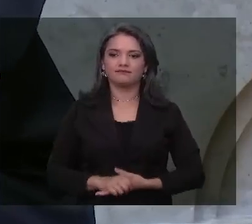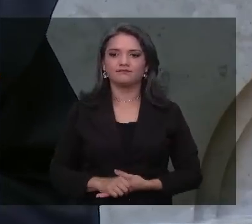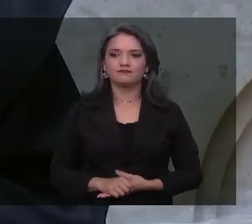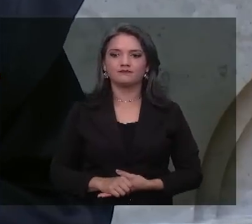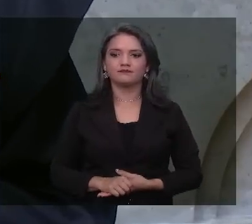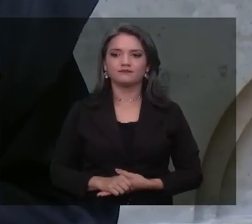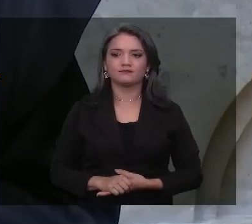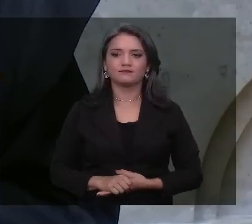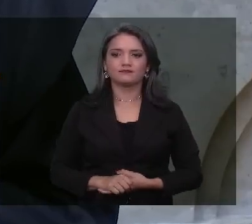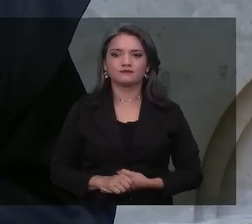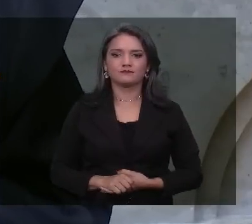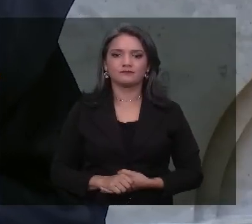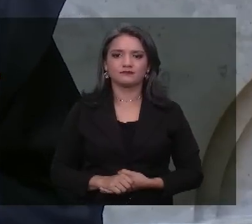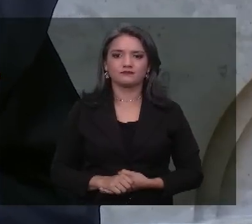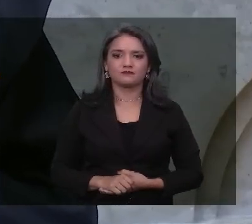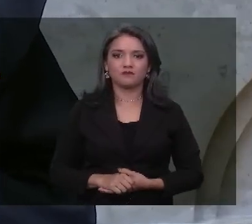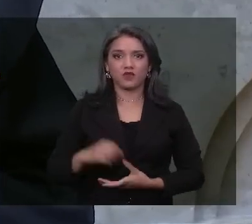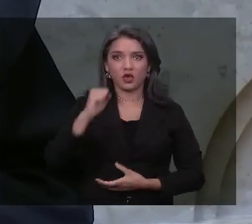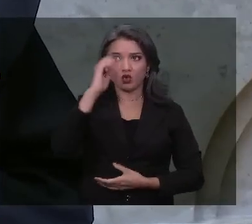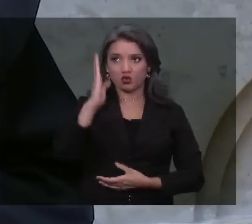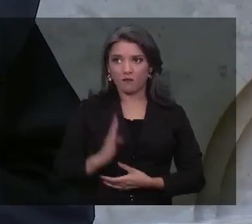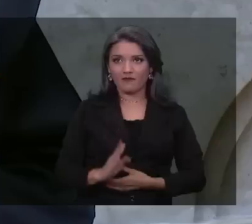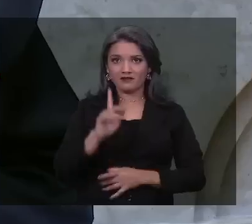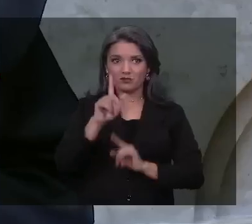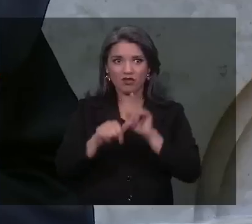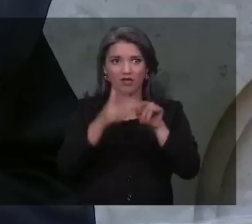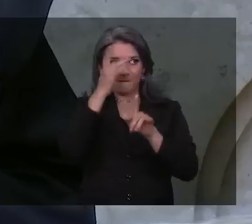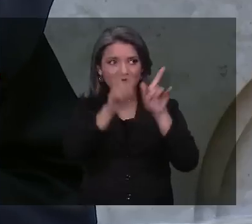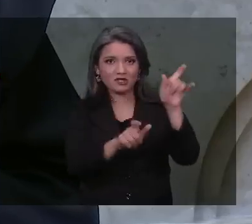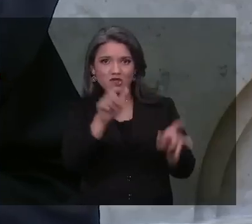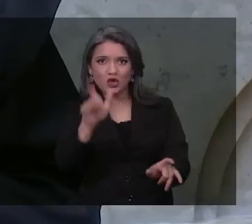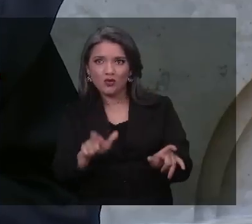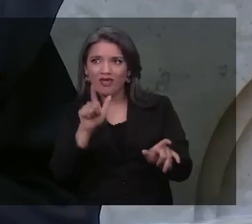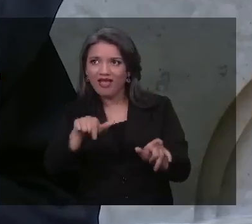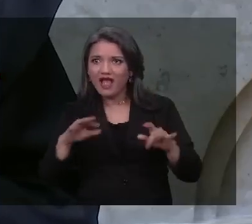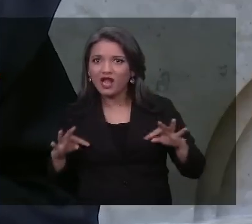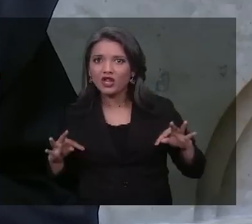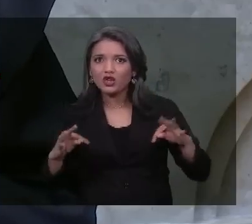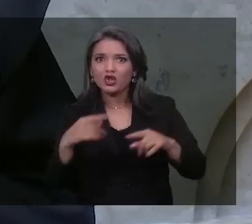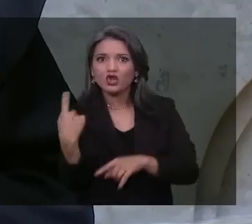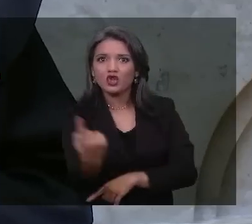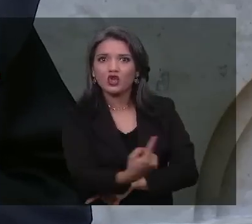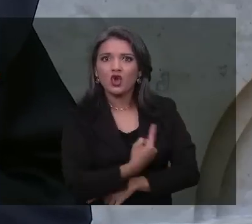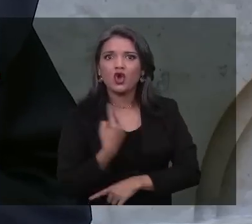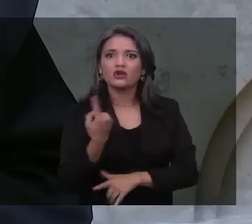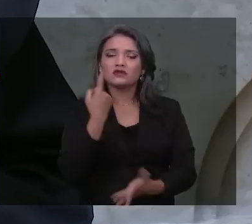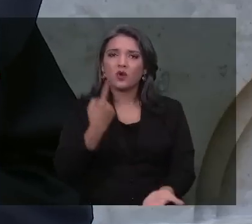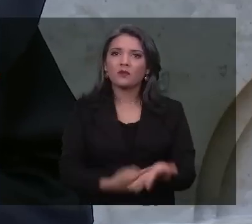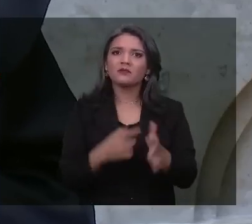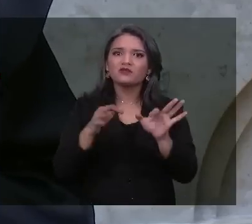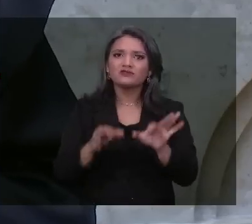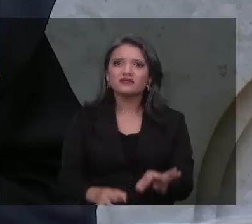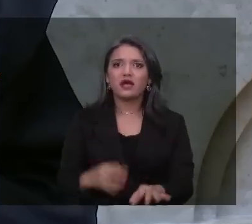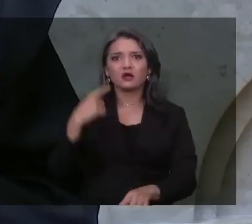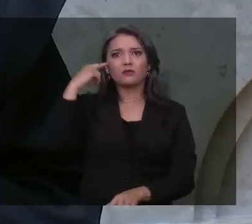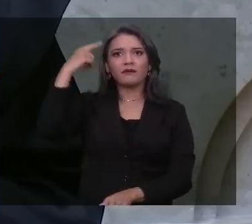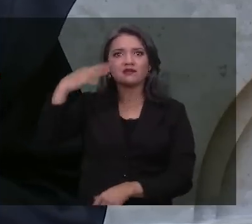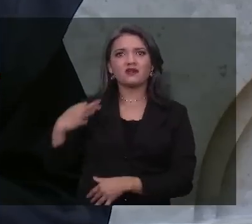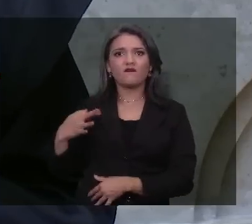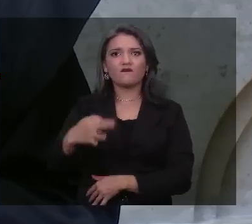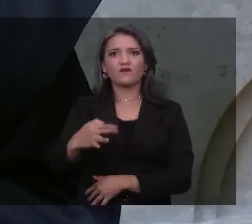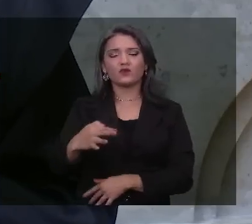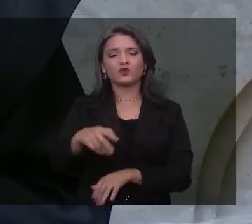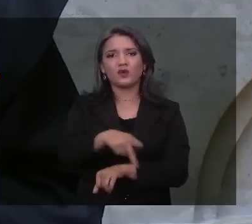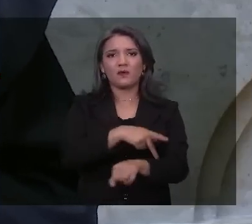O Brasil somos todos nós. Somos todos nós comprometidos com o futuro do país. Todos nós defensores